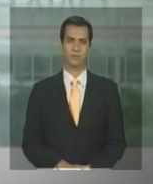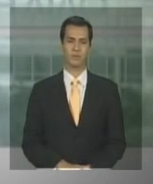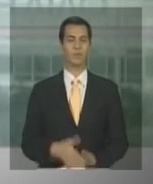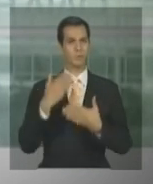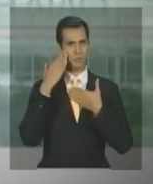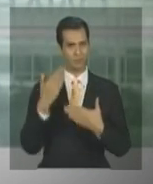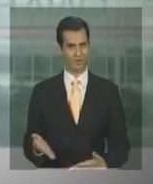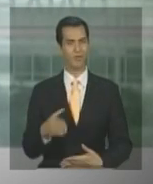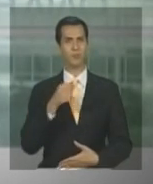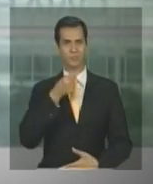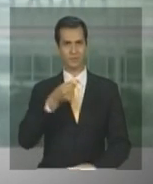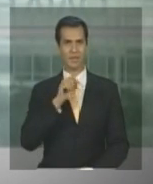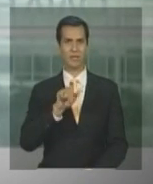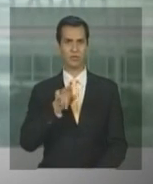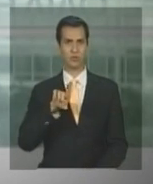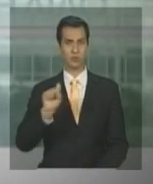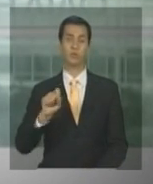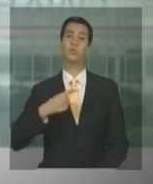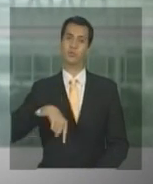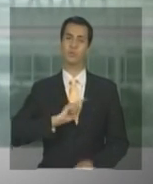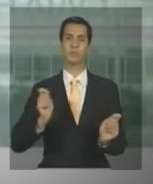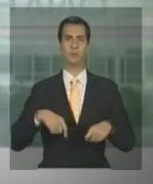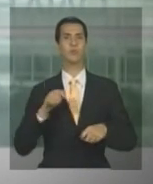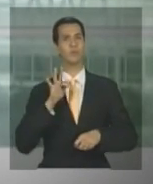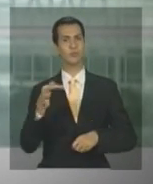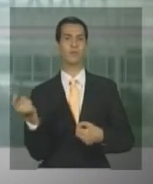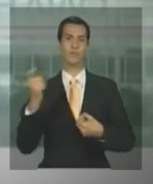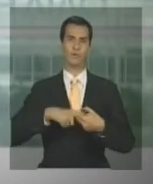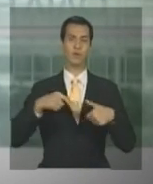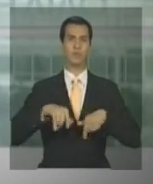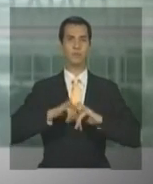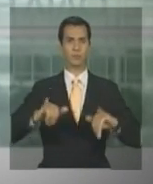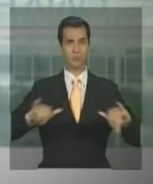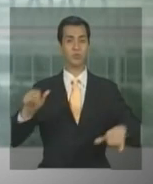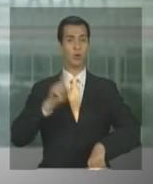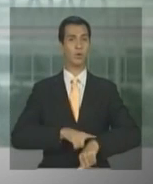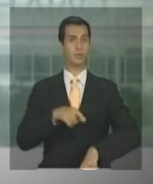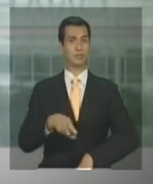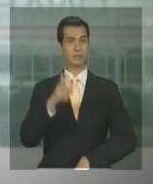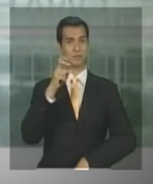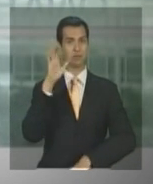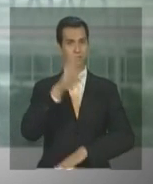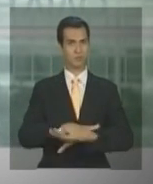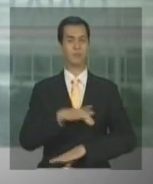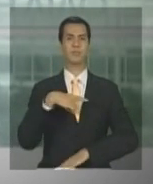Obrigada, Adilson. Bom, e nós voltamos a qualquer momento com outras informações. E a partir das 5 da tarde, com a